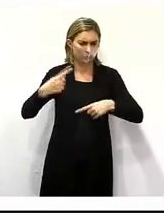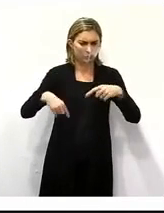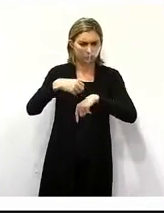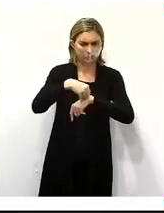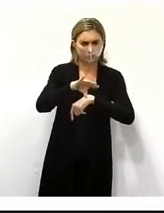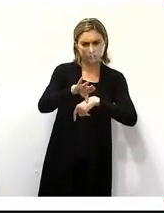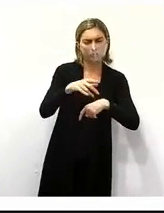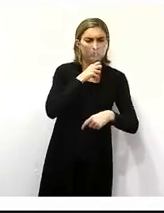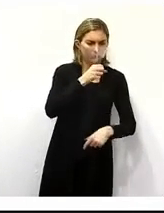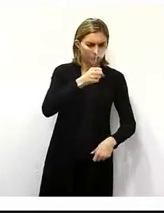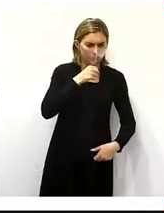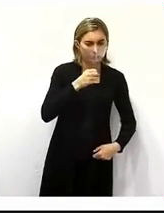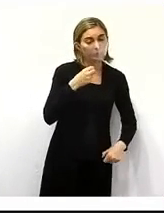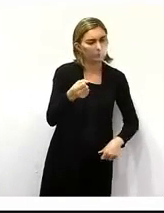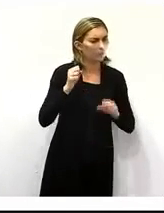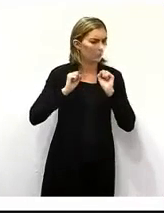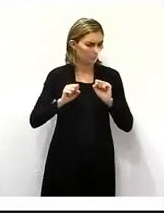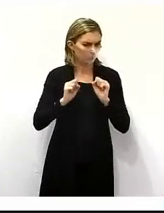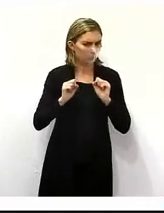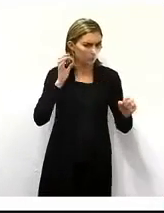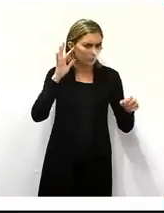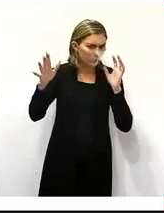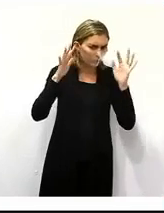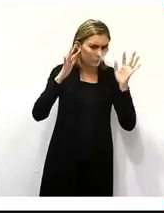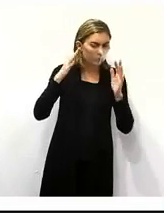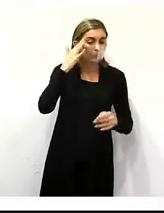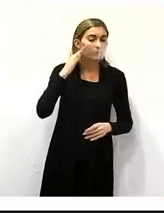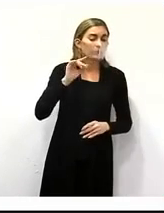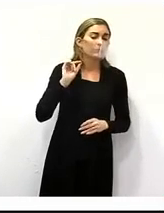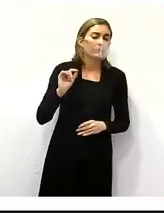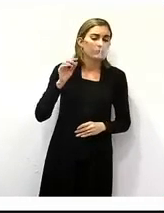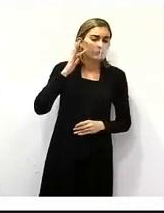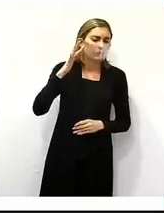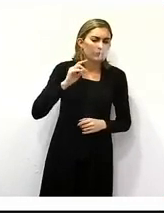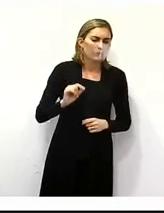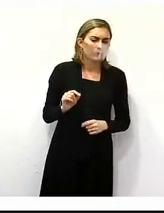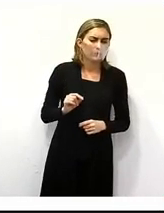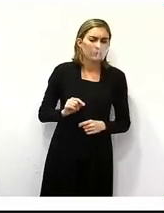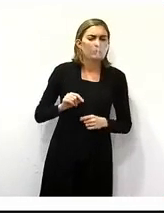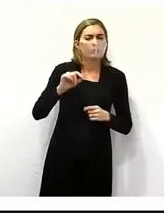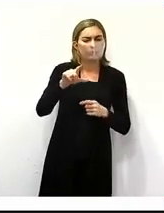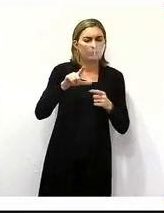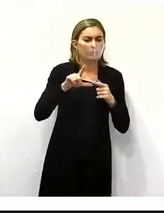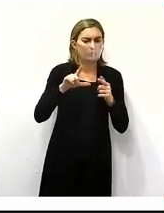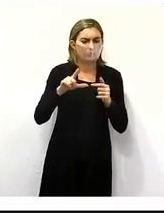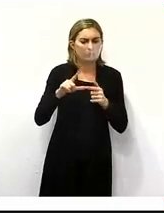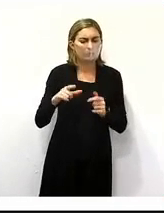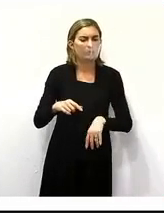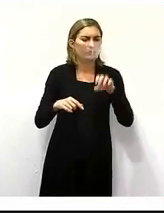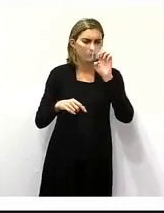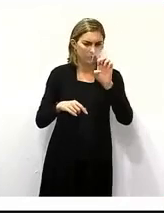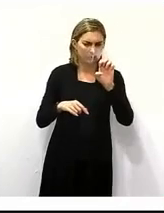descritos nessa reportagem pode ser filosoficamente compreendida pela teoria olha aí,